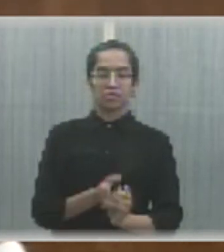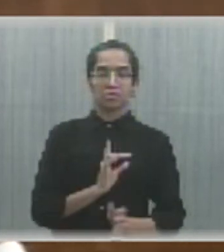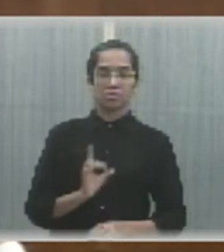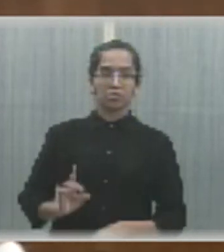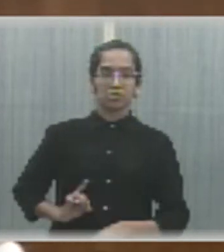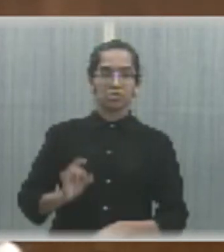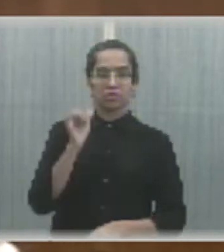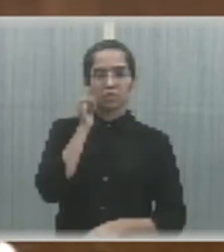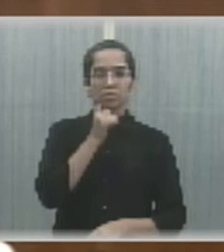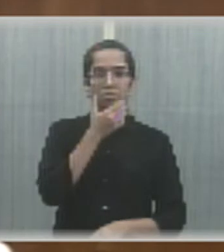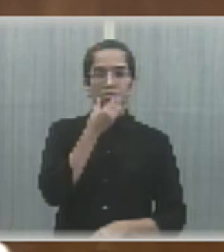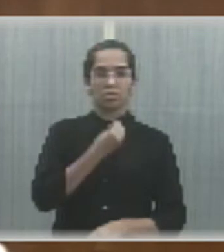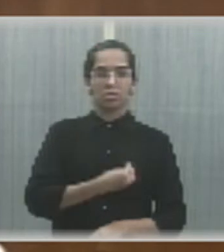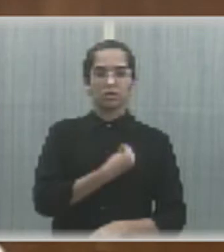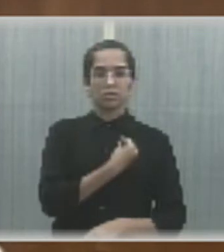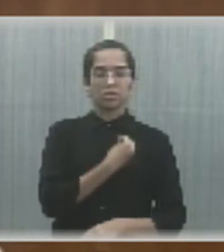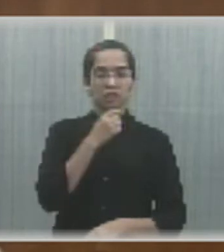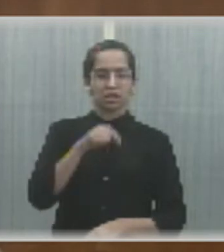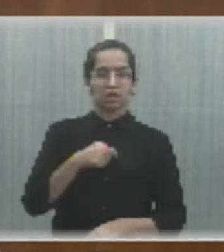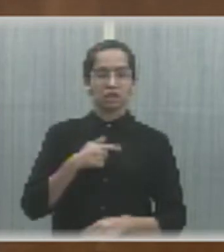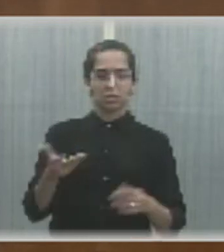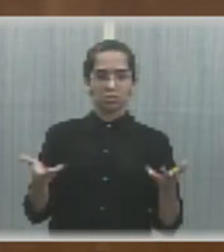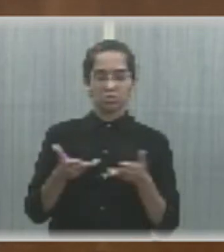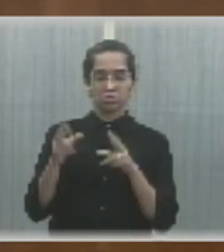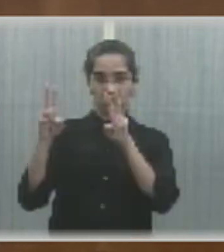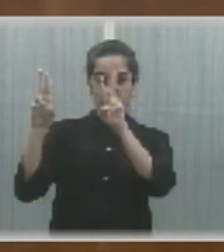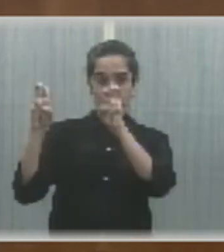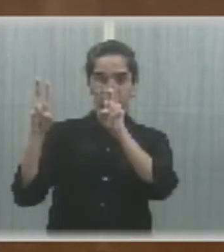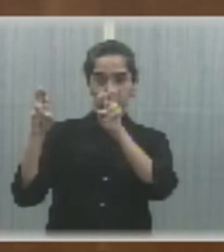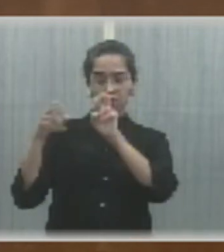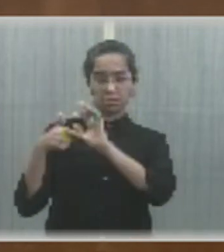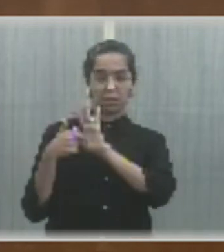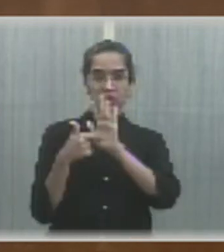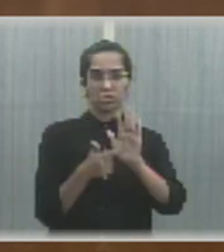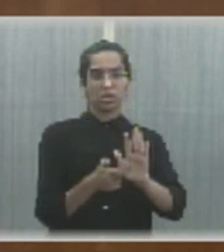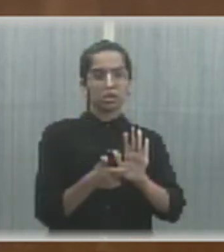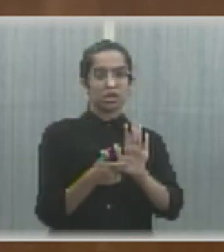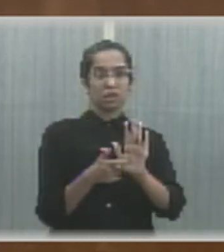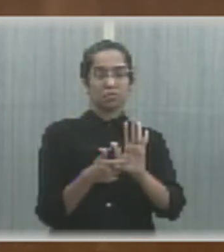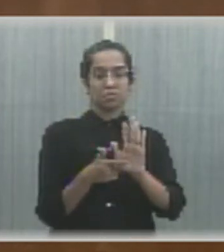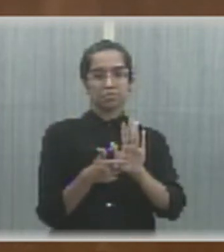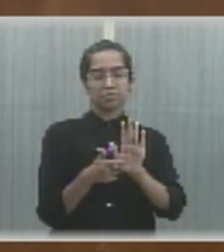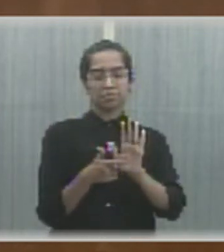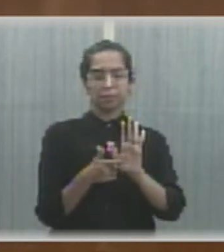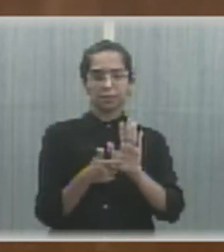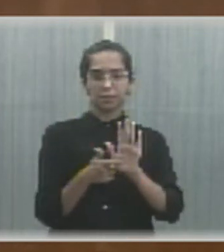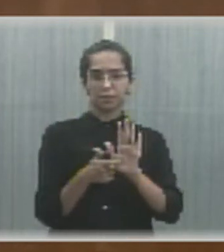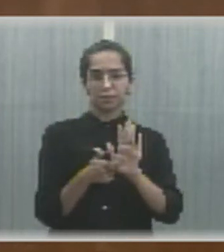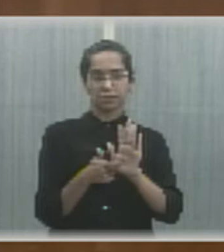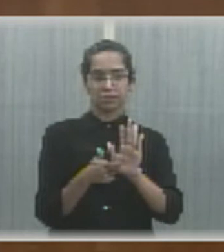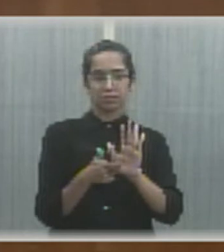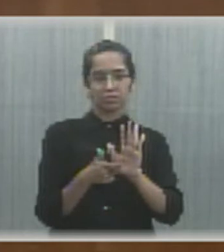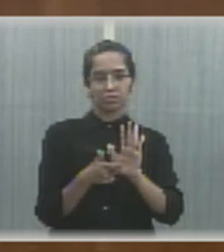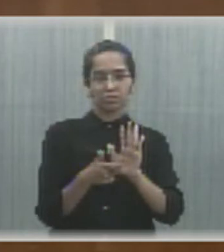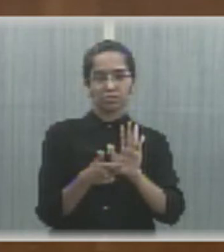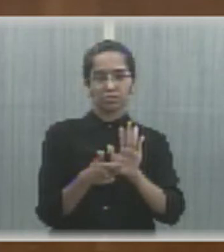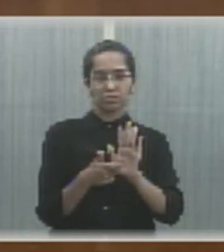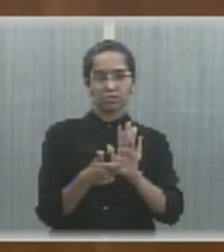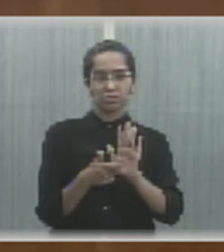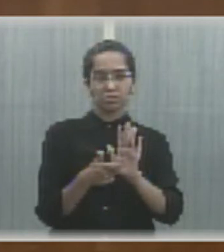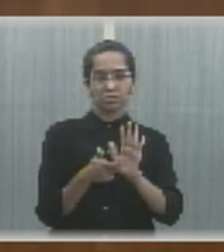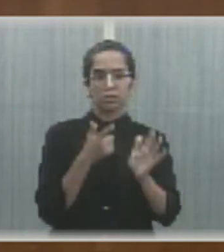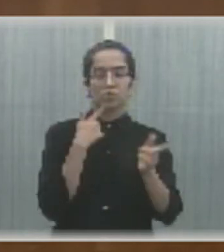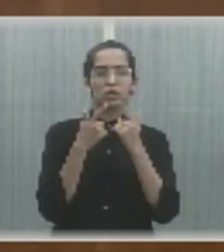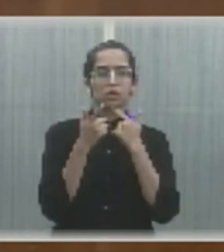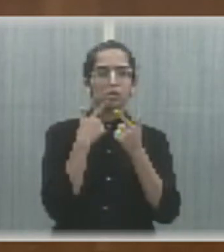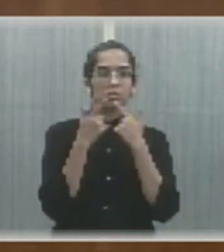queria trazer aqui hoje um tema que ele está bastante em